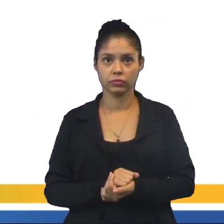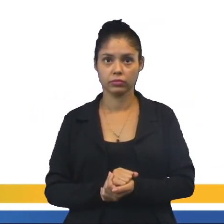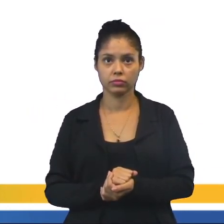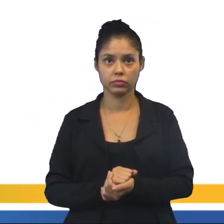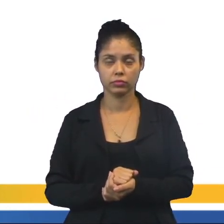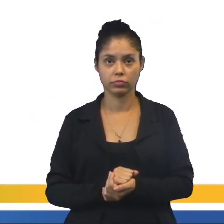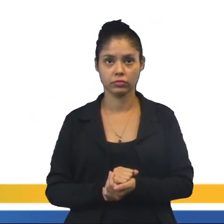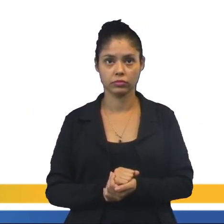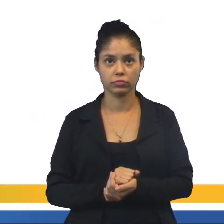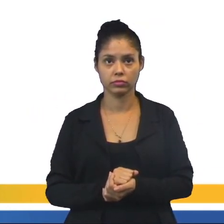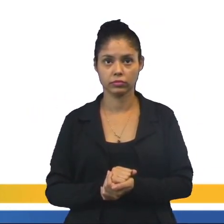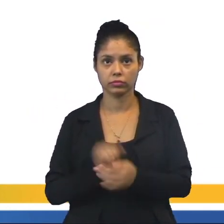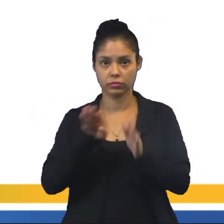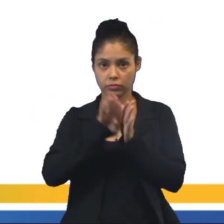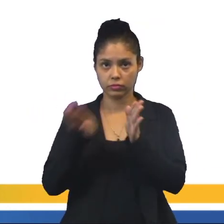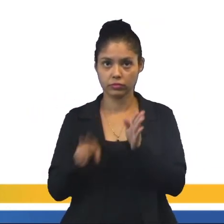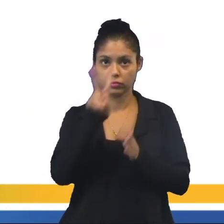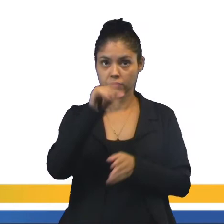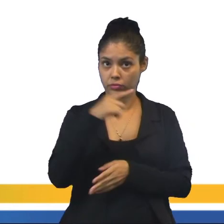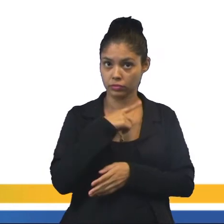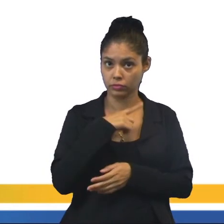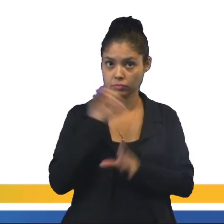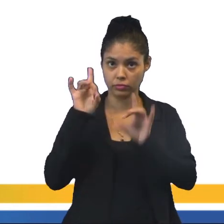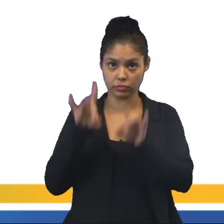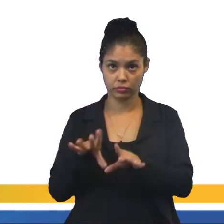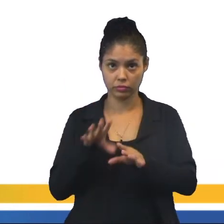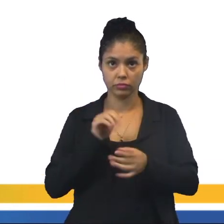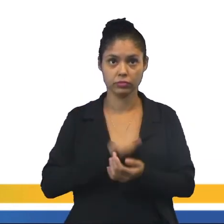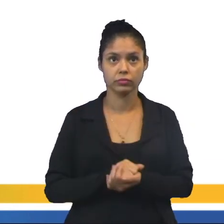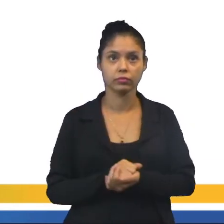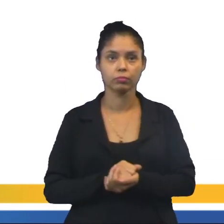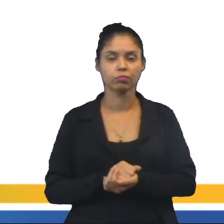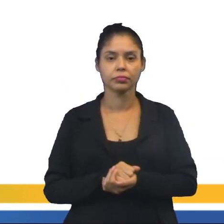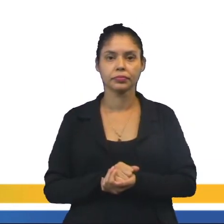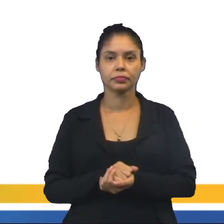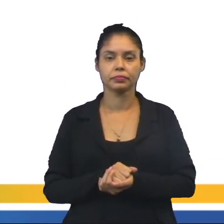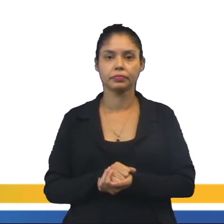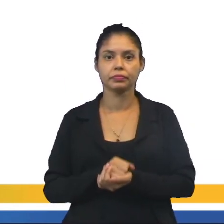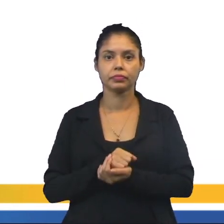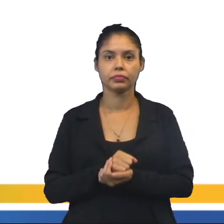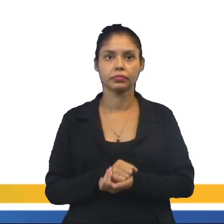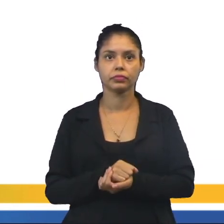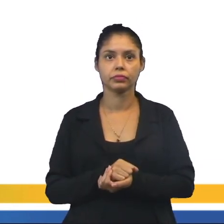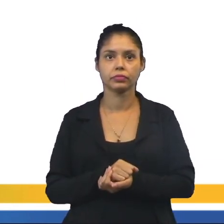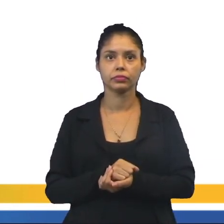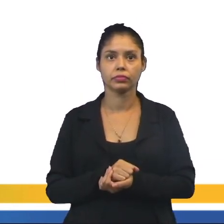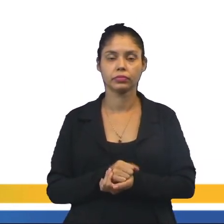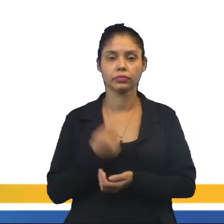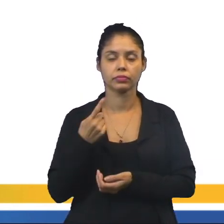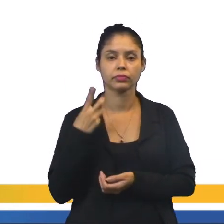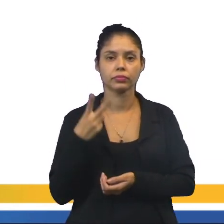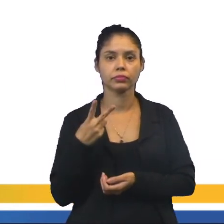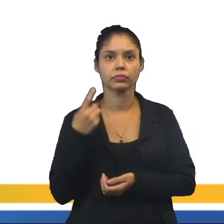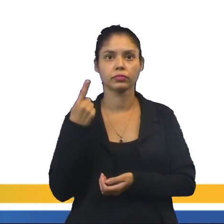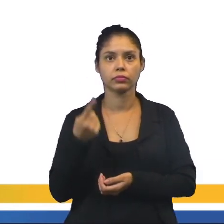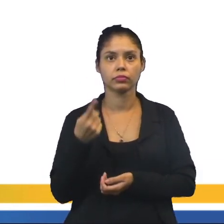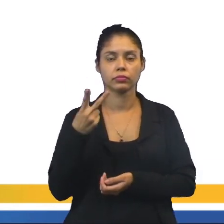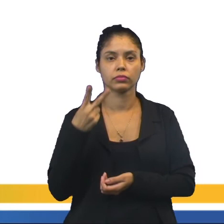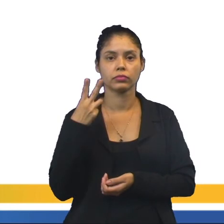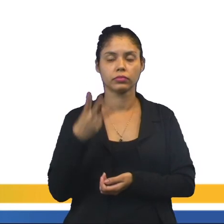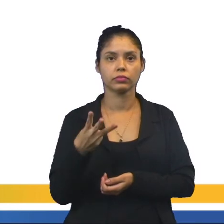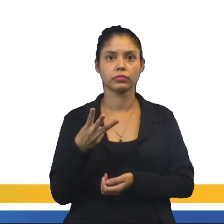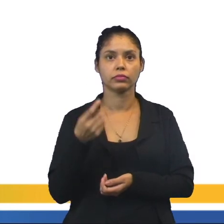outro no outro lado de baixo eu batendo pausa nos últimos comparação é um dois três um